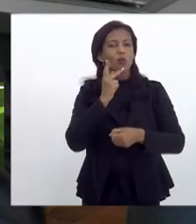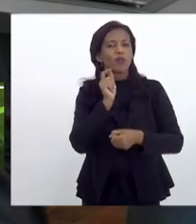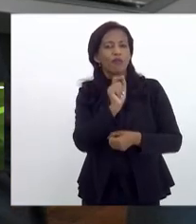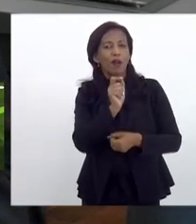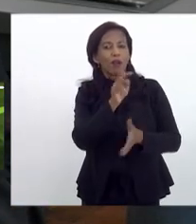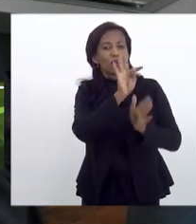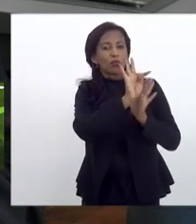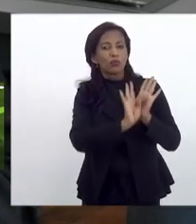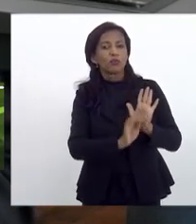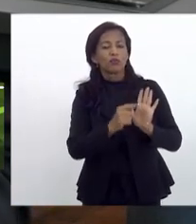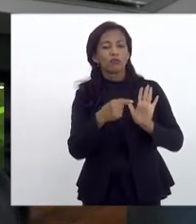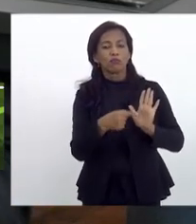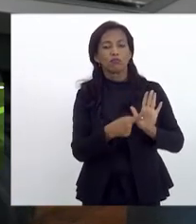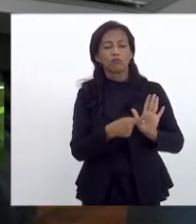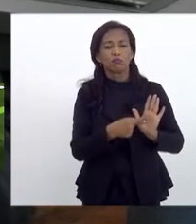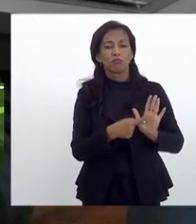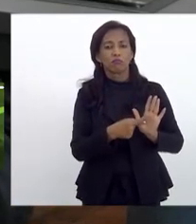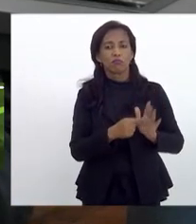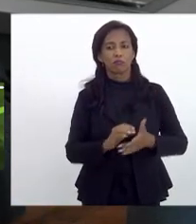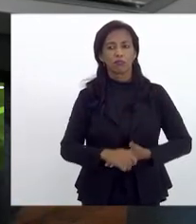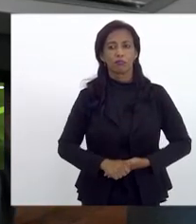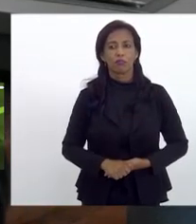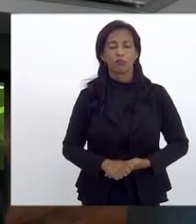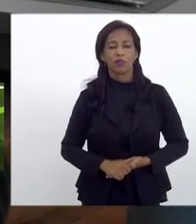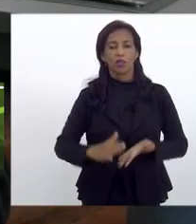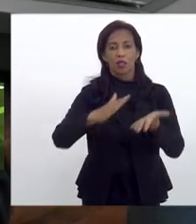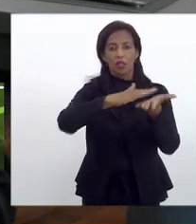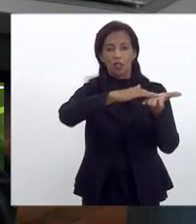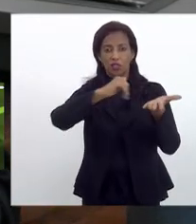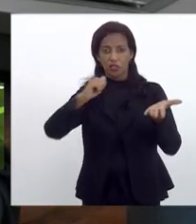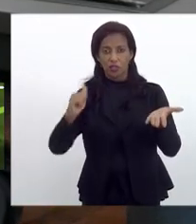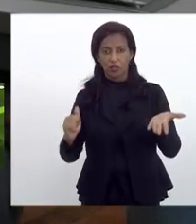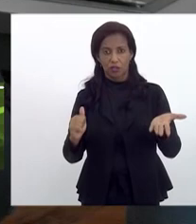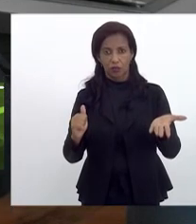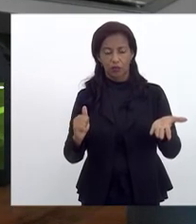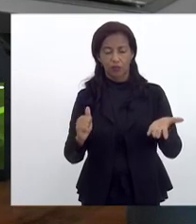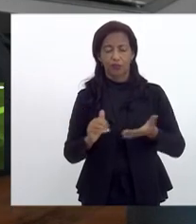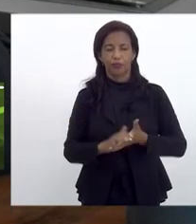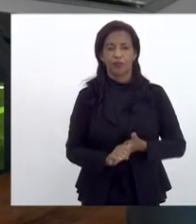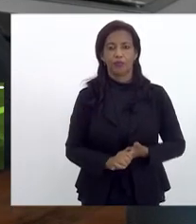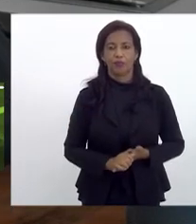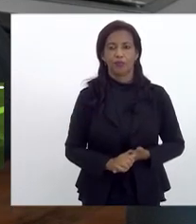aqui É que é A extinção do triênio Do adicional